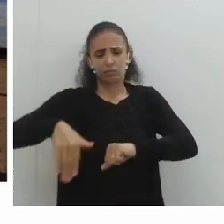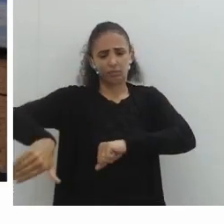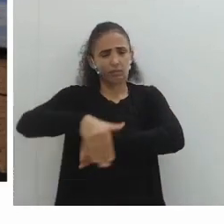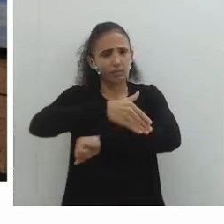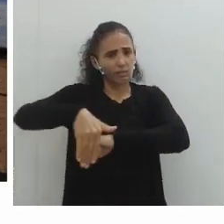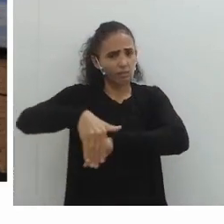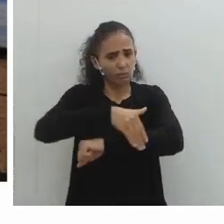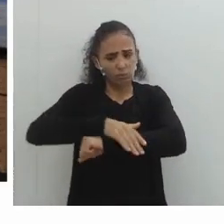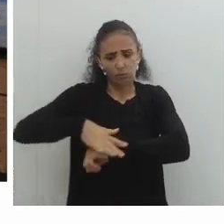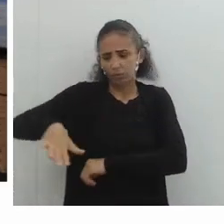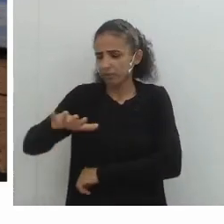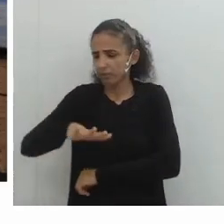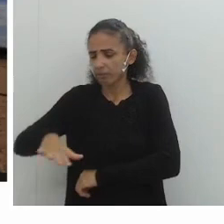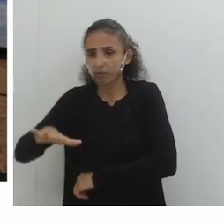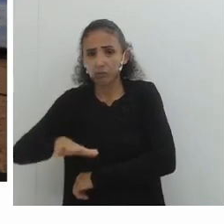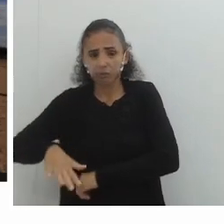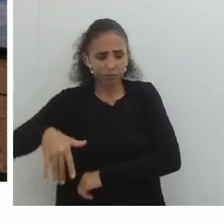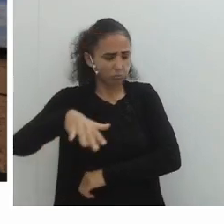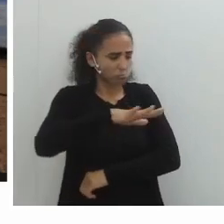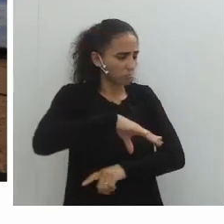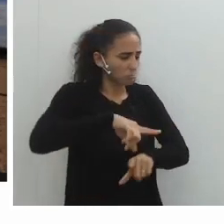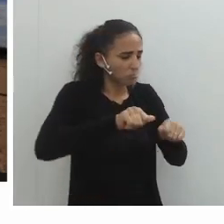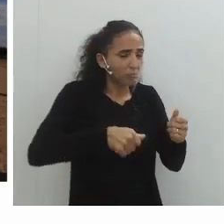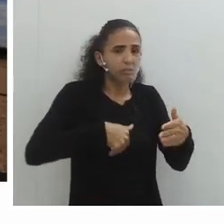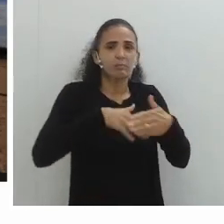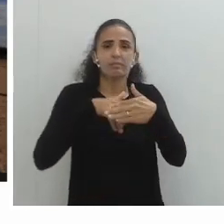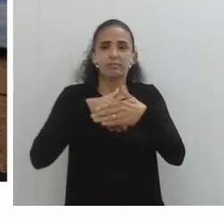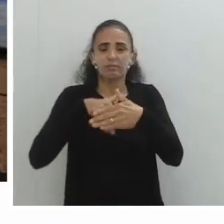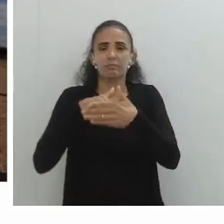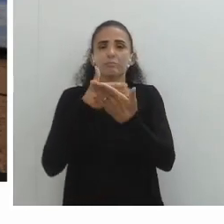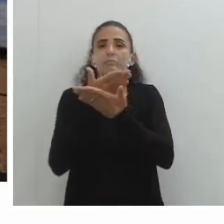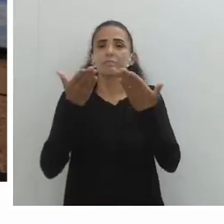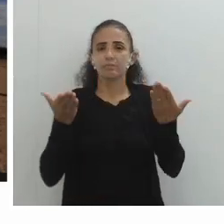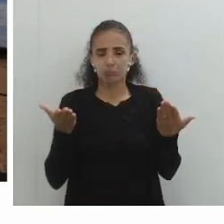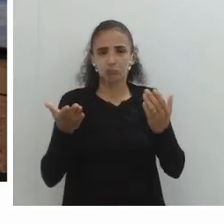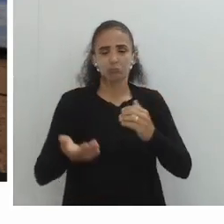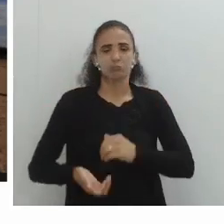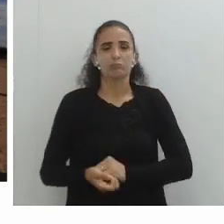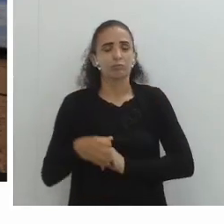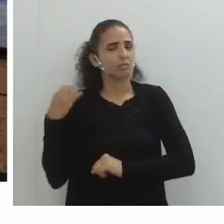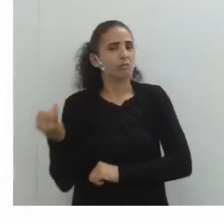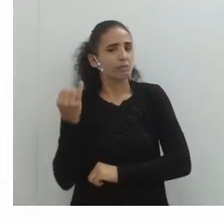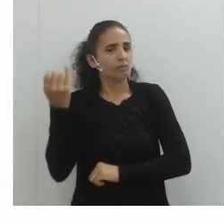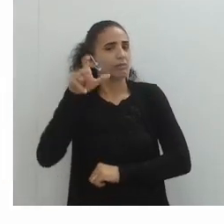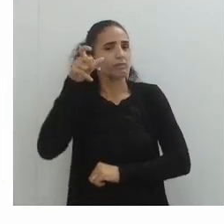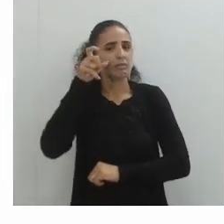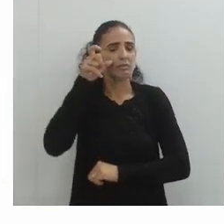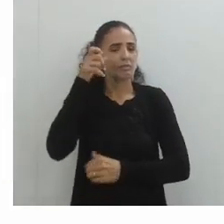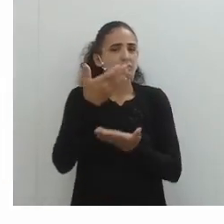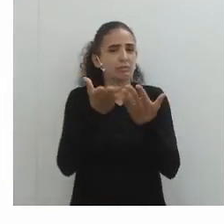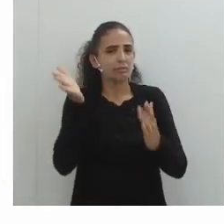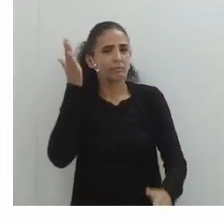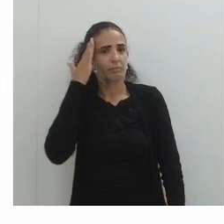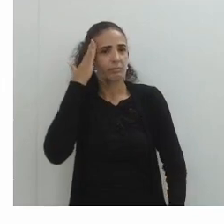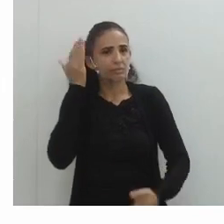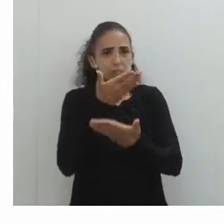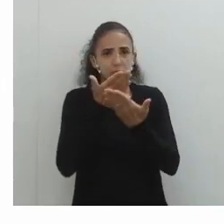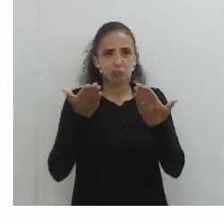o campinho da esquina, o terreno baldio, tá certo? É muito interessante a gente refletir sobre